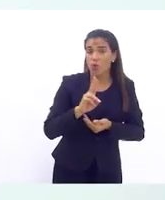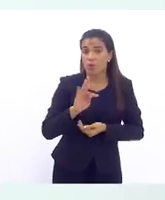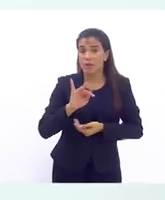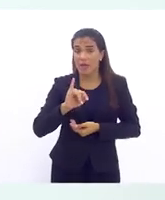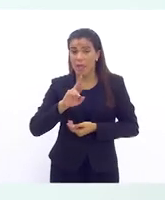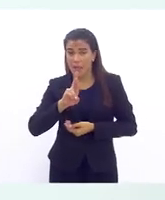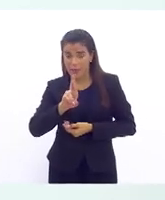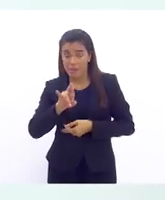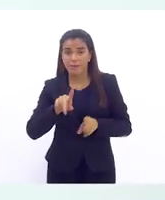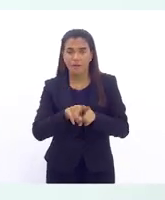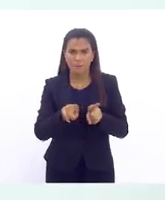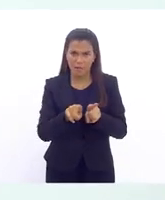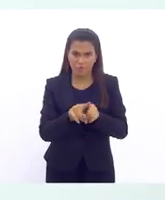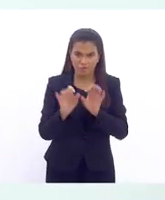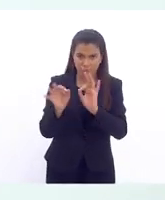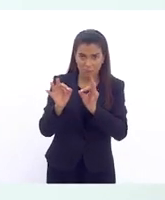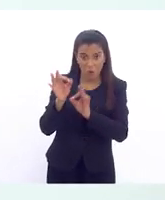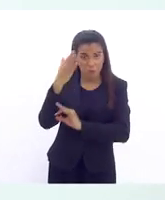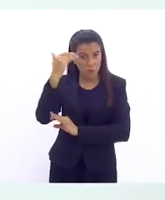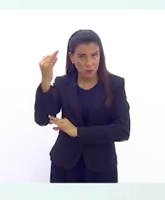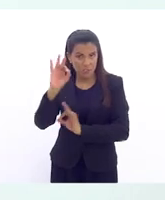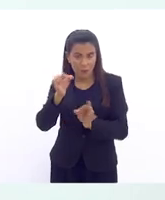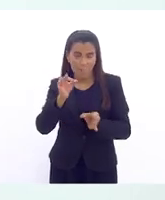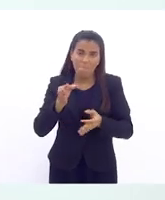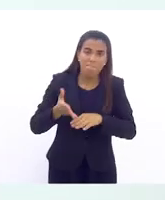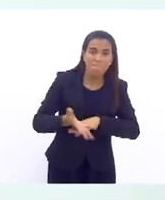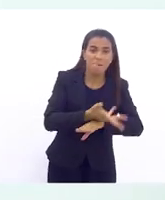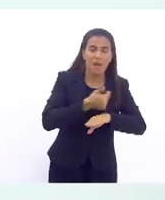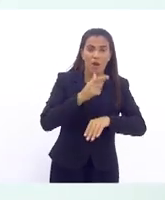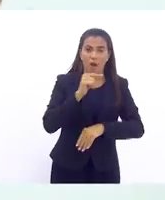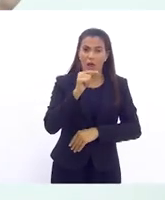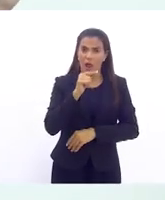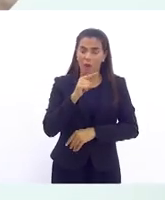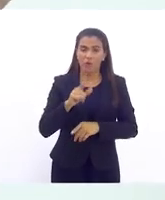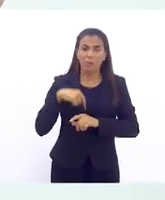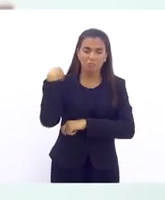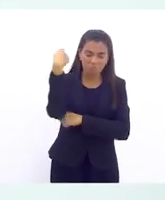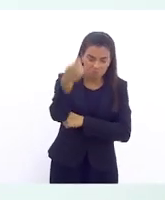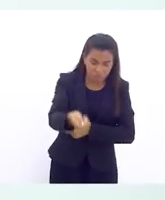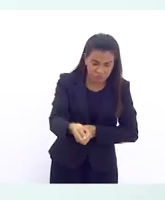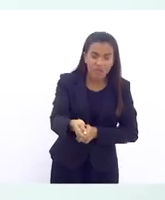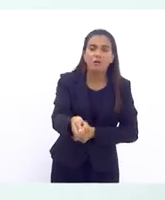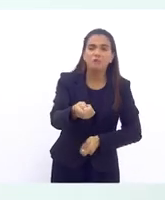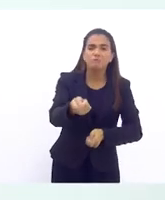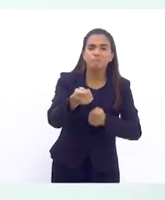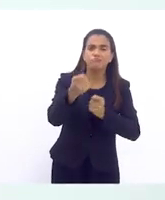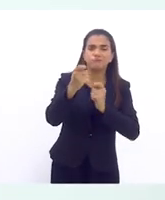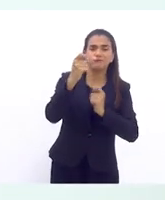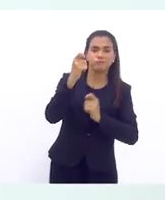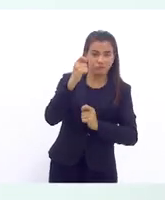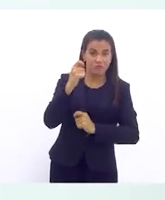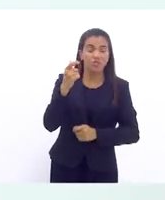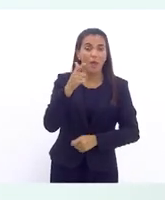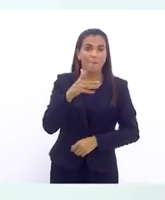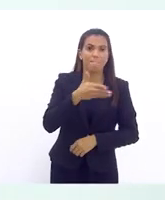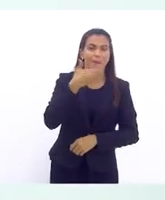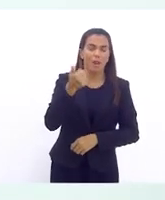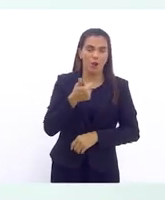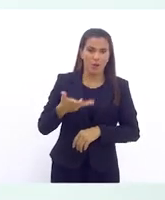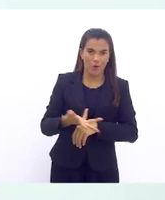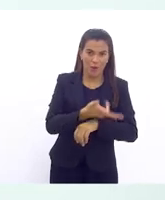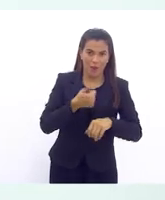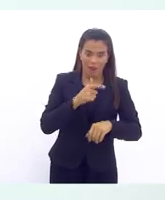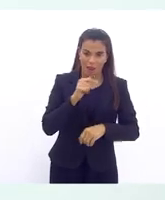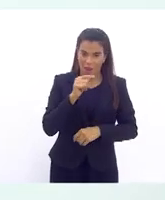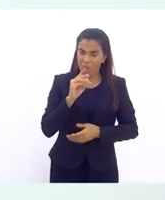é um sucesso lá em Presidente fiu melhorou bastante a qualidade de água os pescadores já estão mais otimista porque melhorou é um pouco a qualidade da água mas